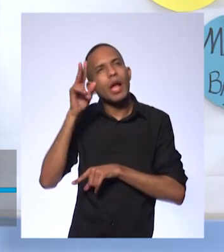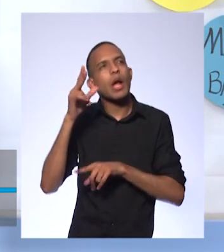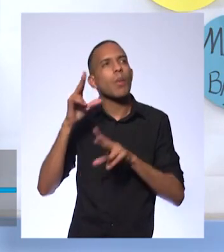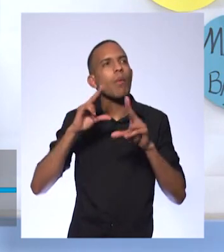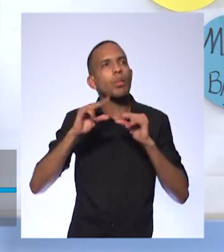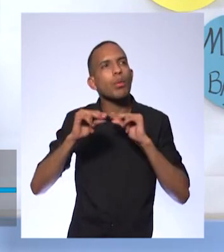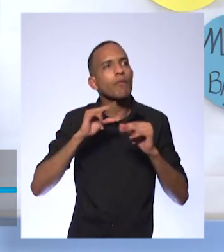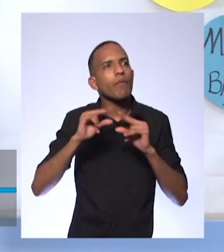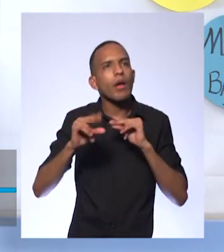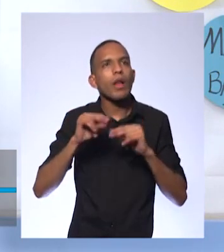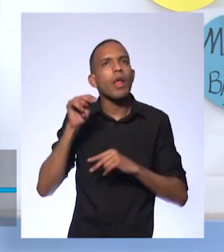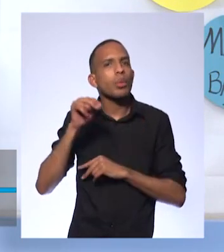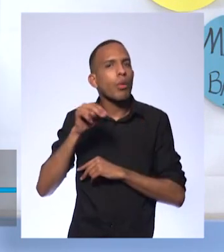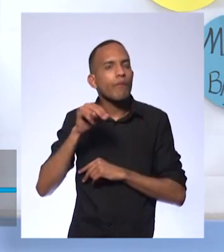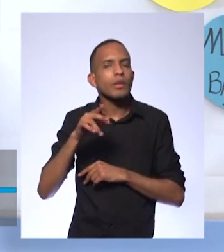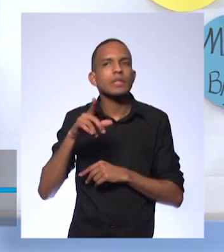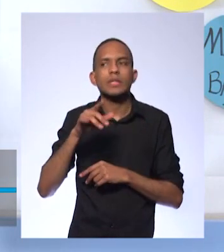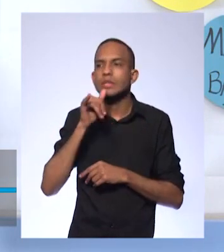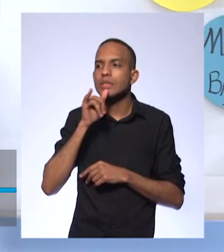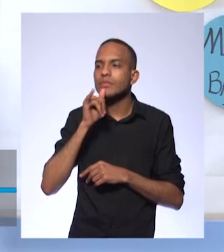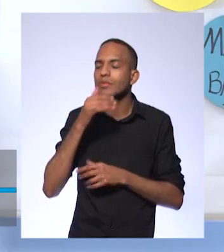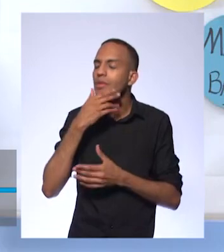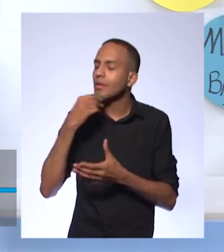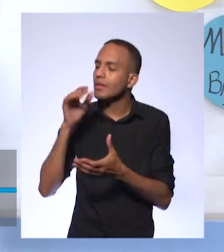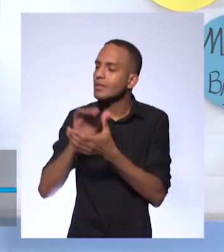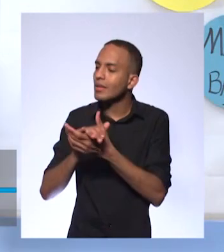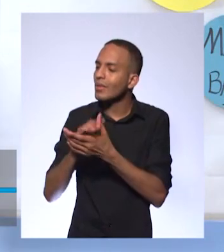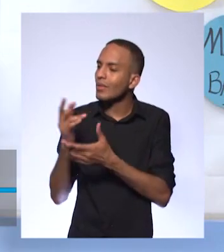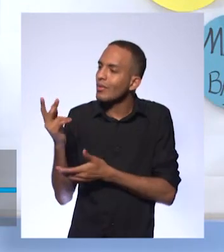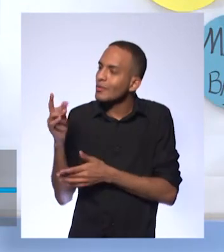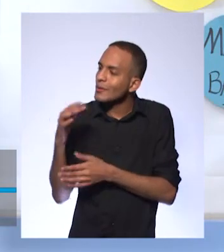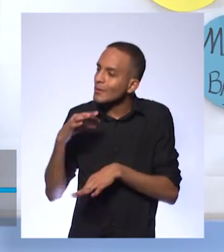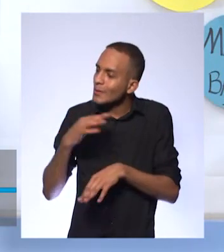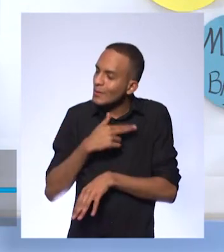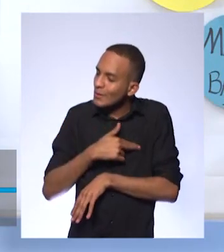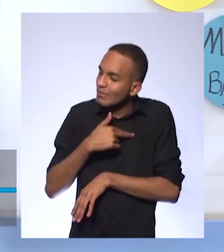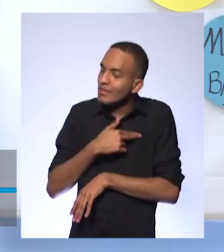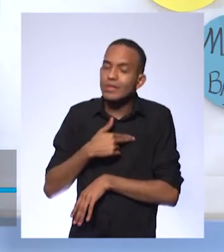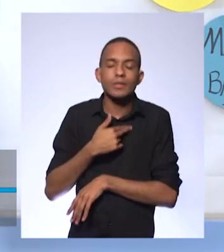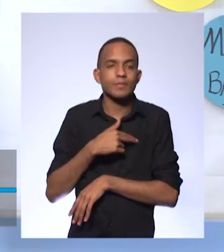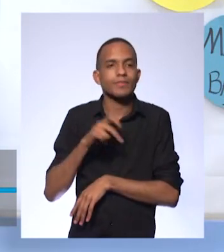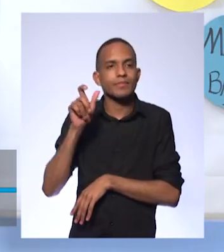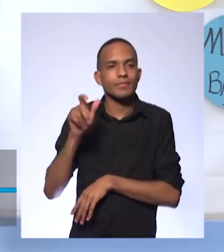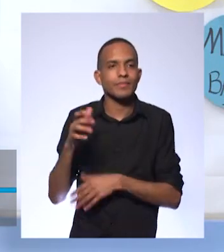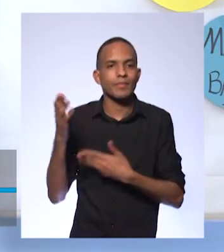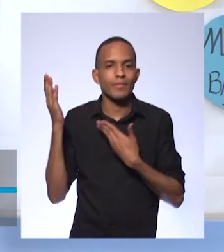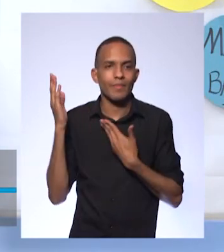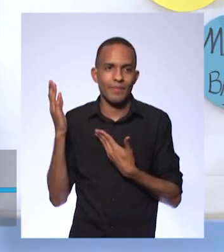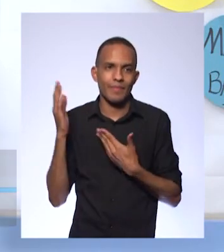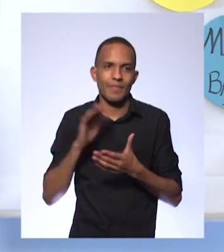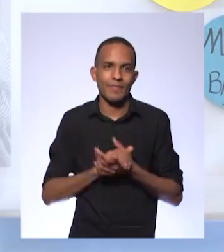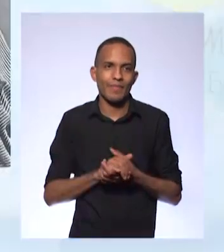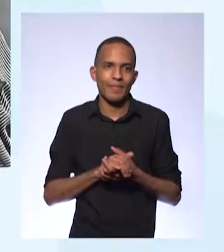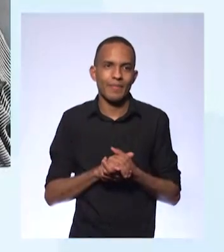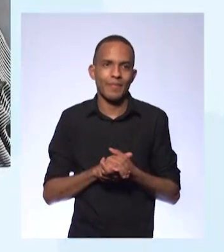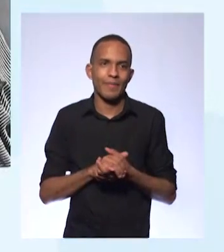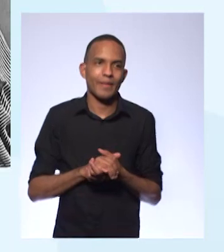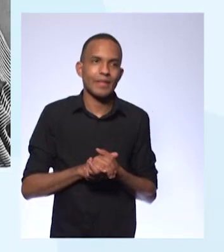teve, né, que eles até formam um casal romântico, a Anitta e esse personagem que está na tela para vocês. Olha